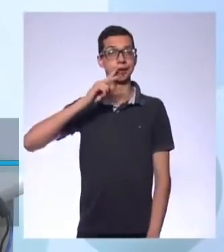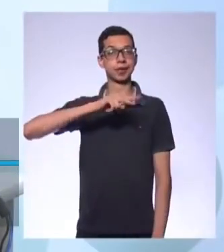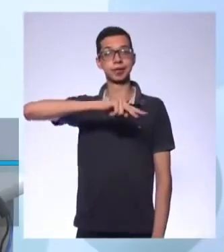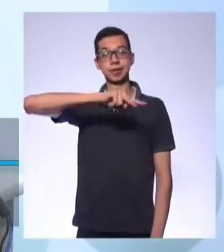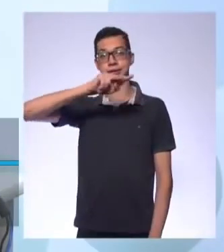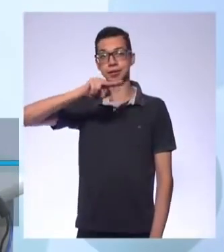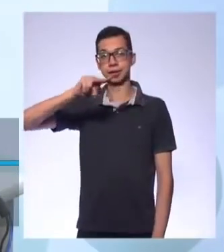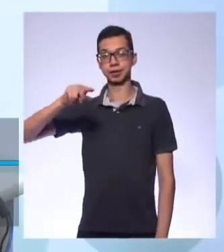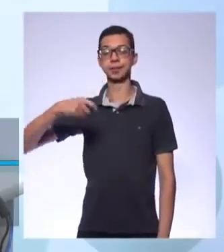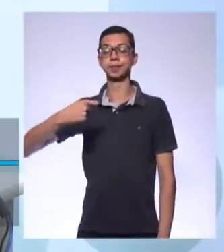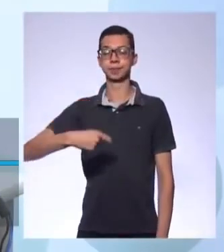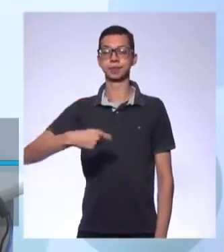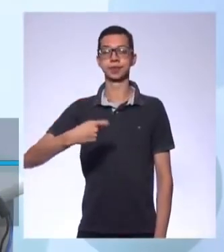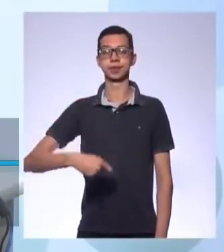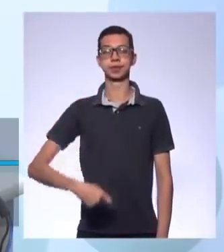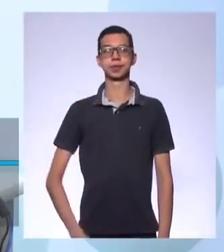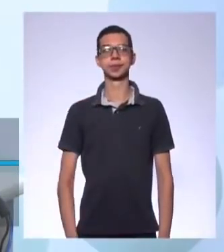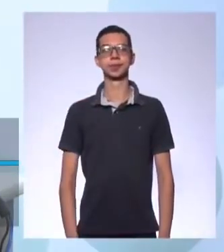Sim, E tem